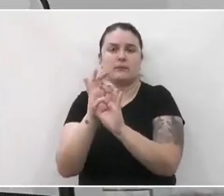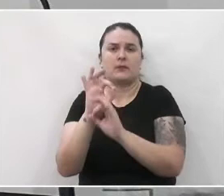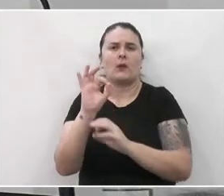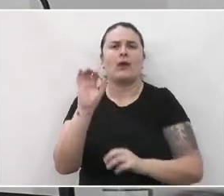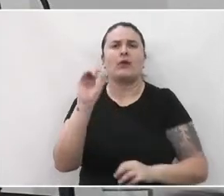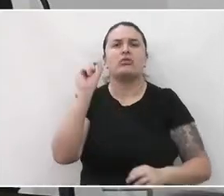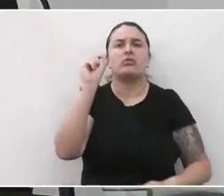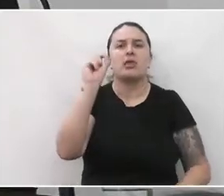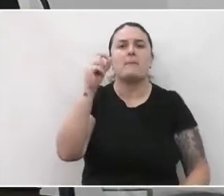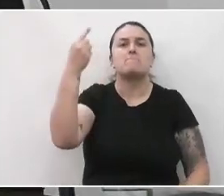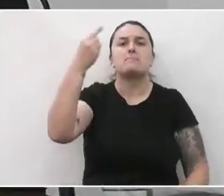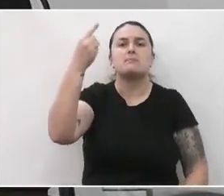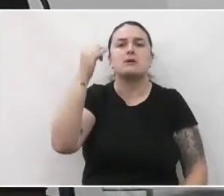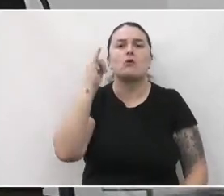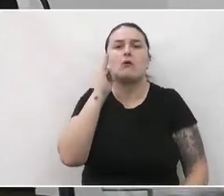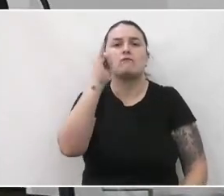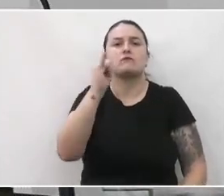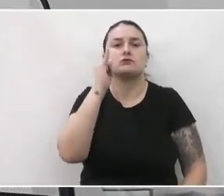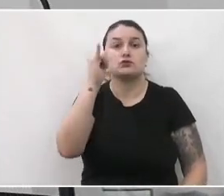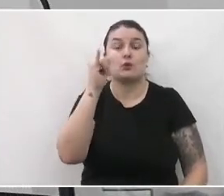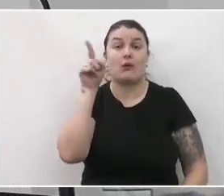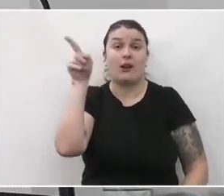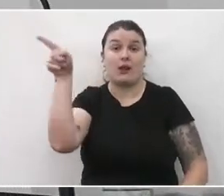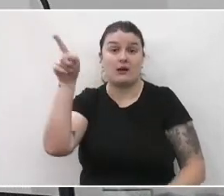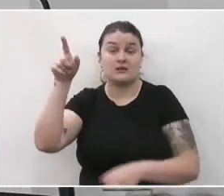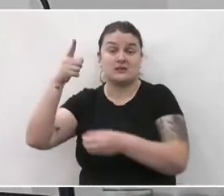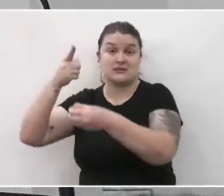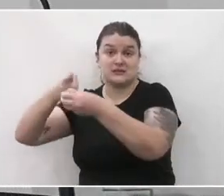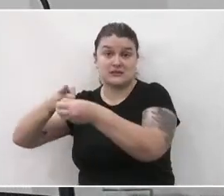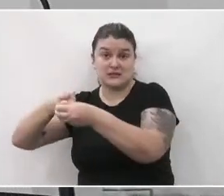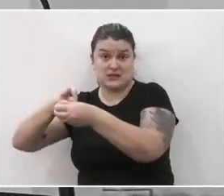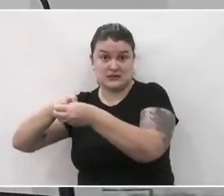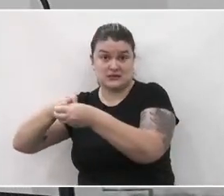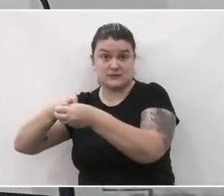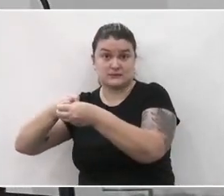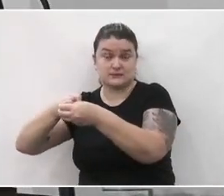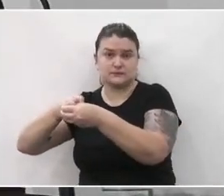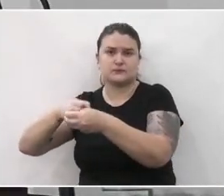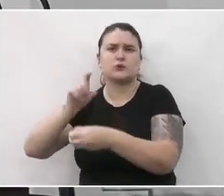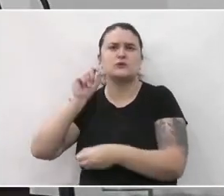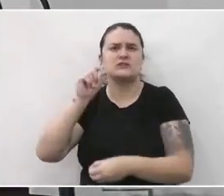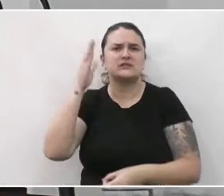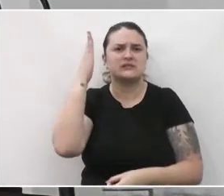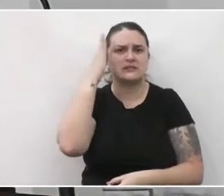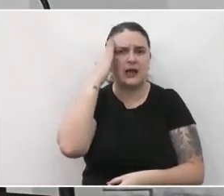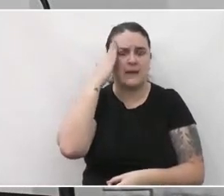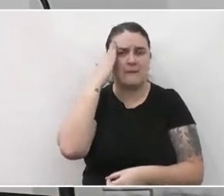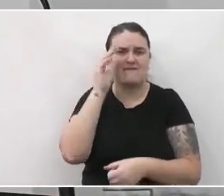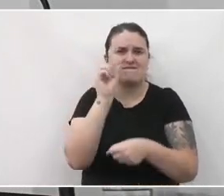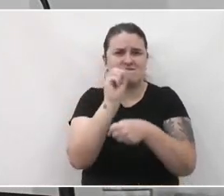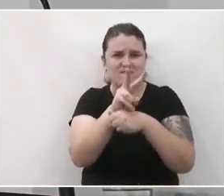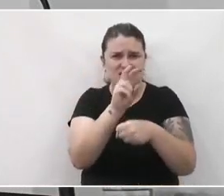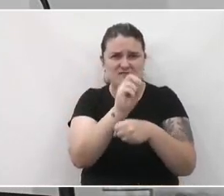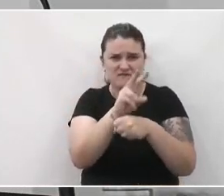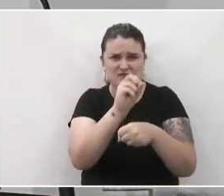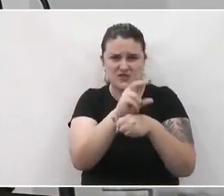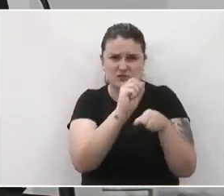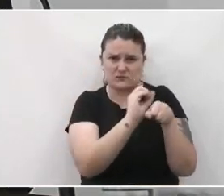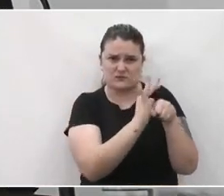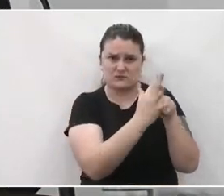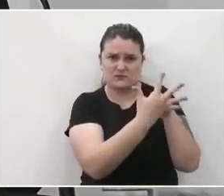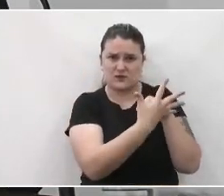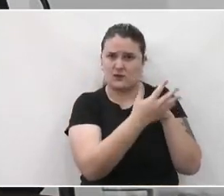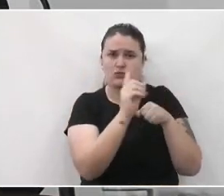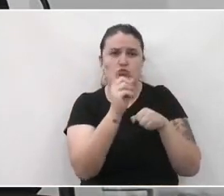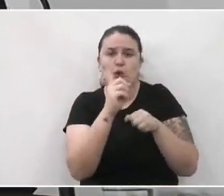feitos nessa cidade. O que sabemos com certeza é que esse vírus ele não foi criado em laboratório. Isso